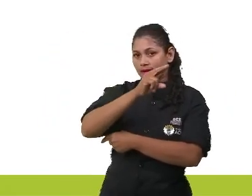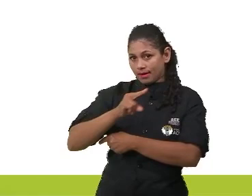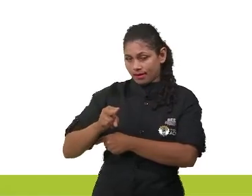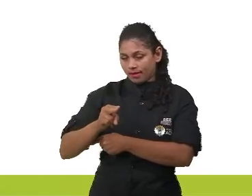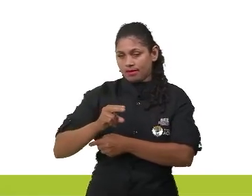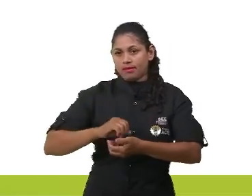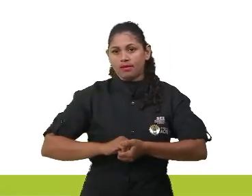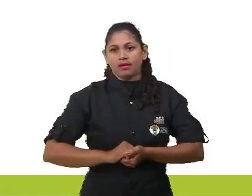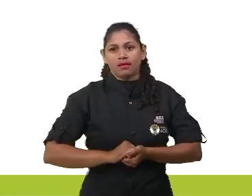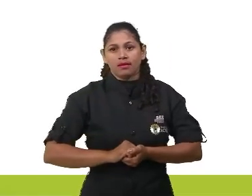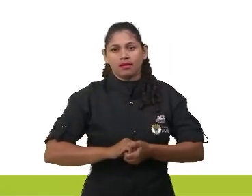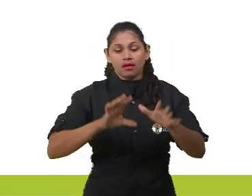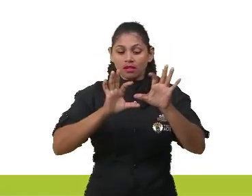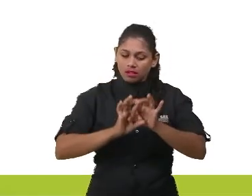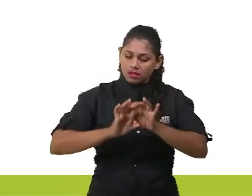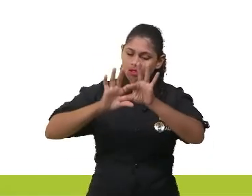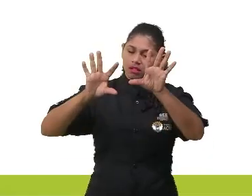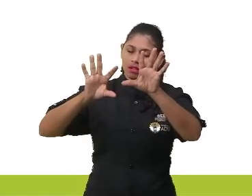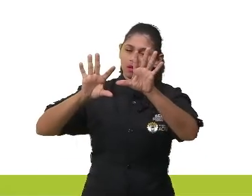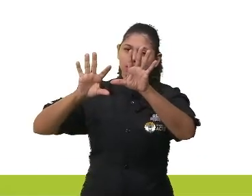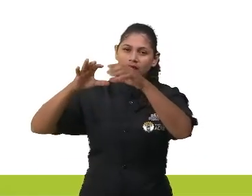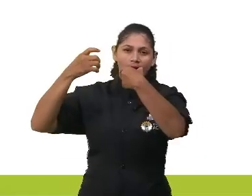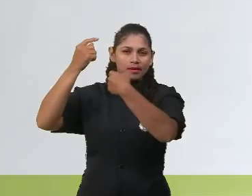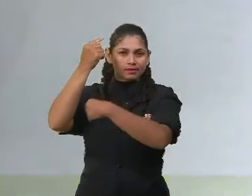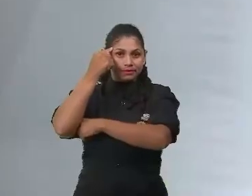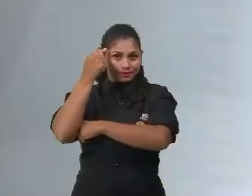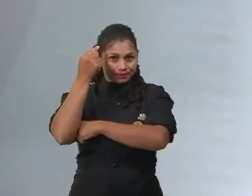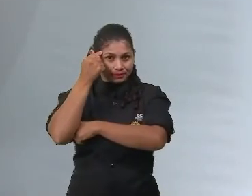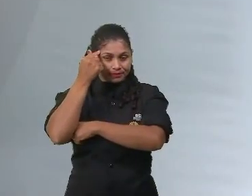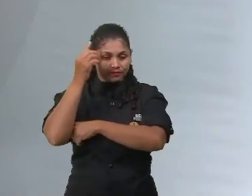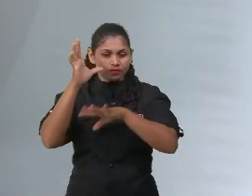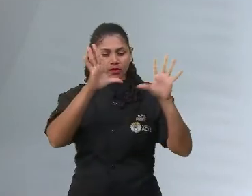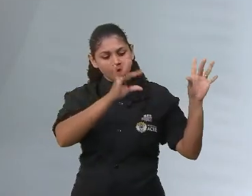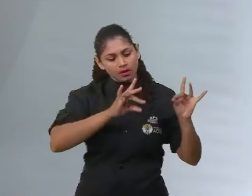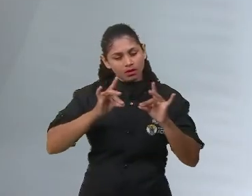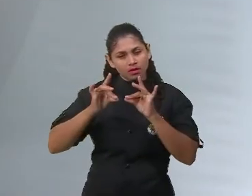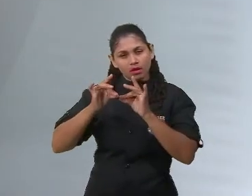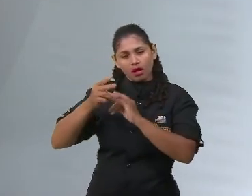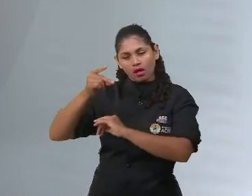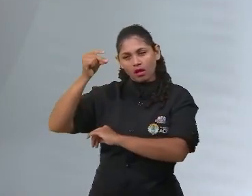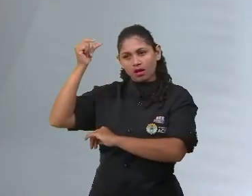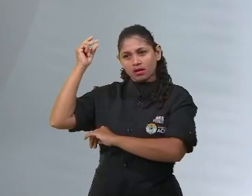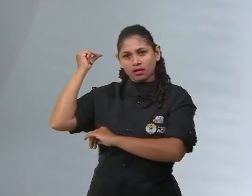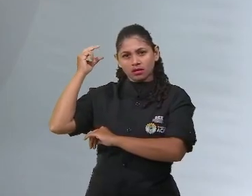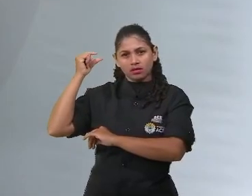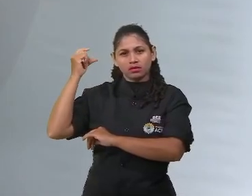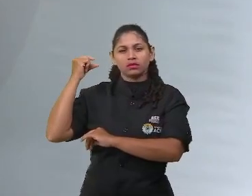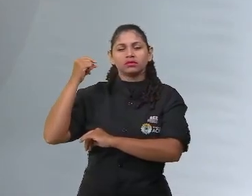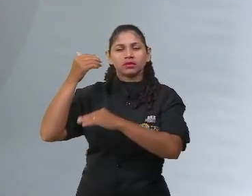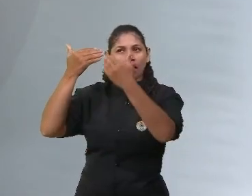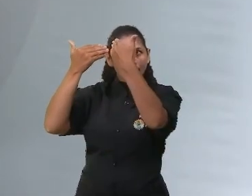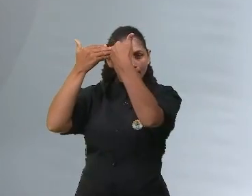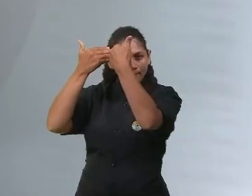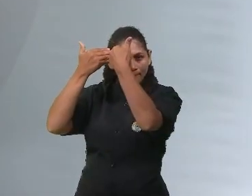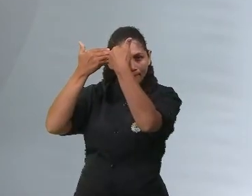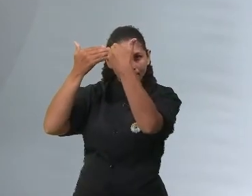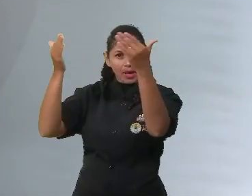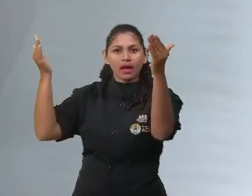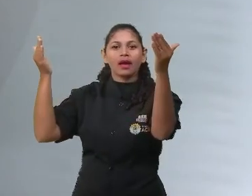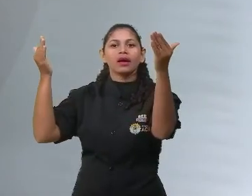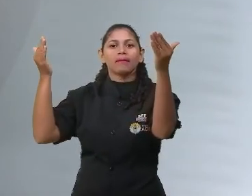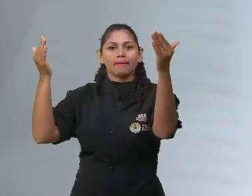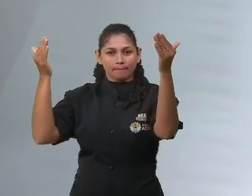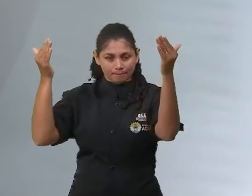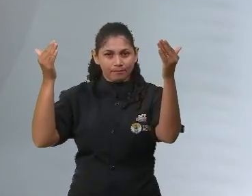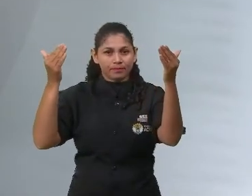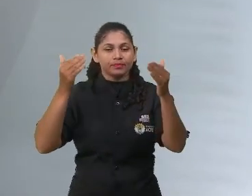a liberdade de pensamento? Então, você traz aqui o que era antigo, o pensamento mais ligado a questões clericais, né, a questão do clero, a